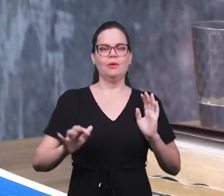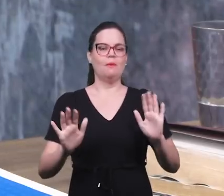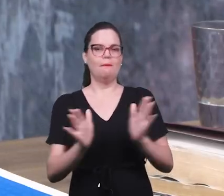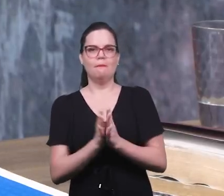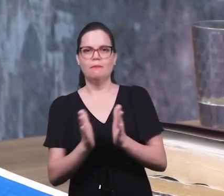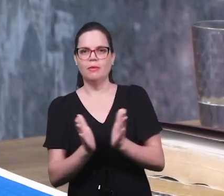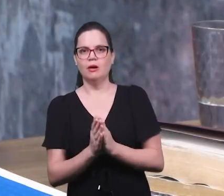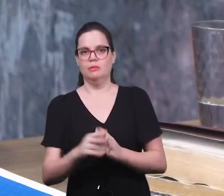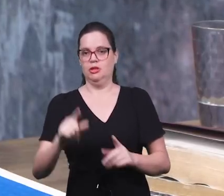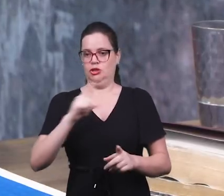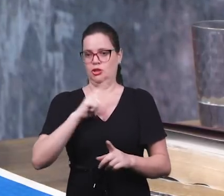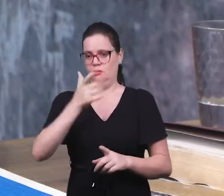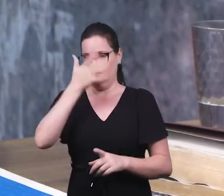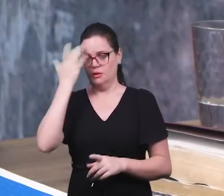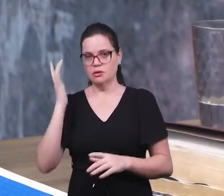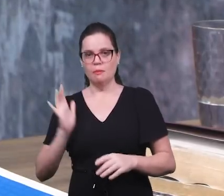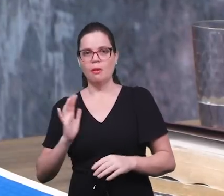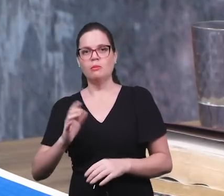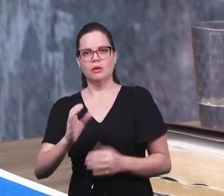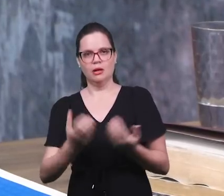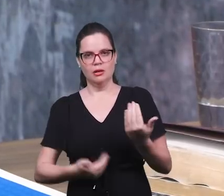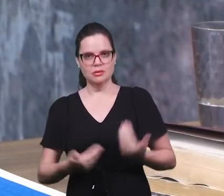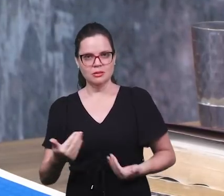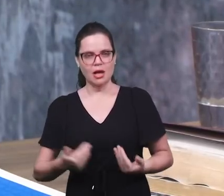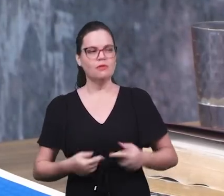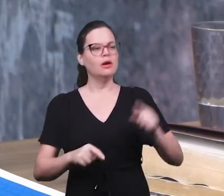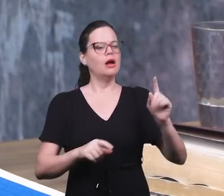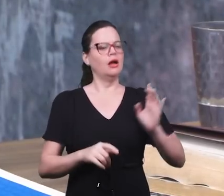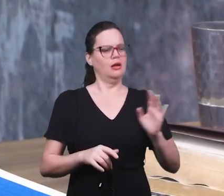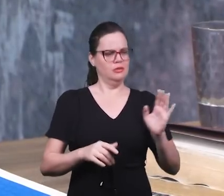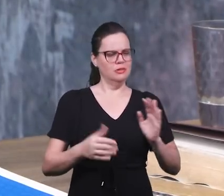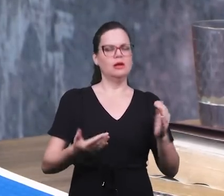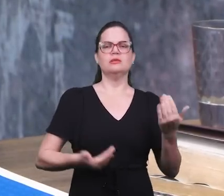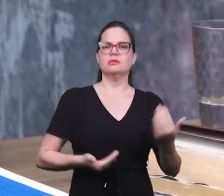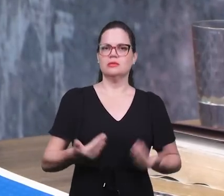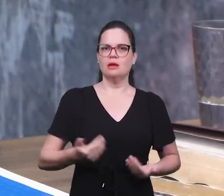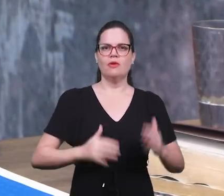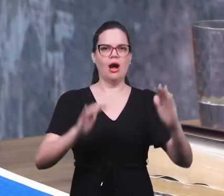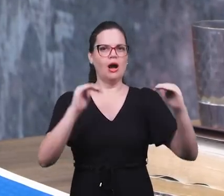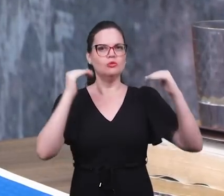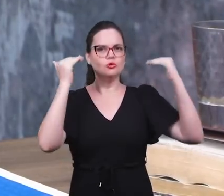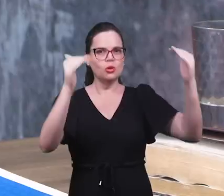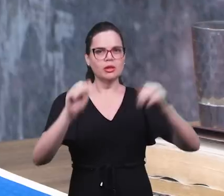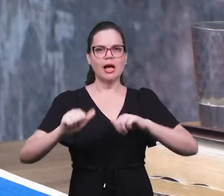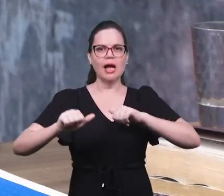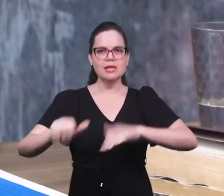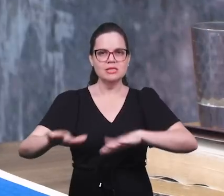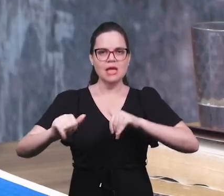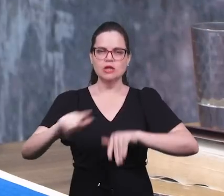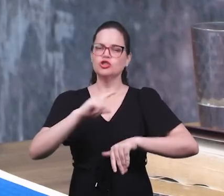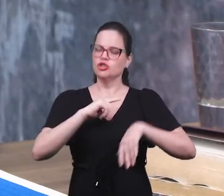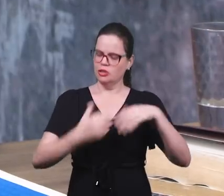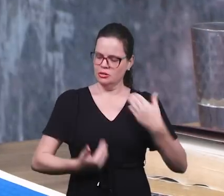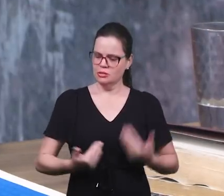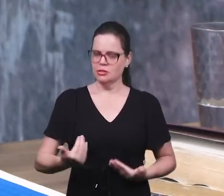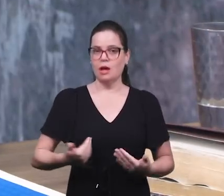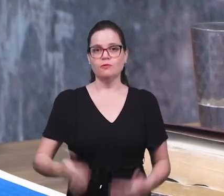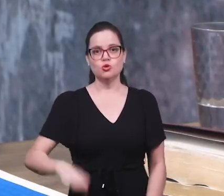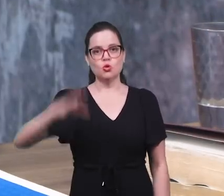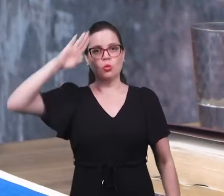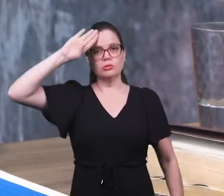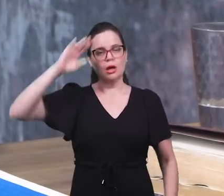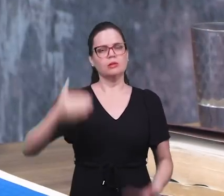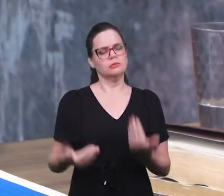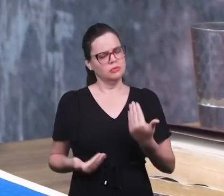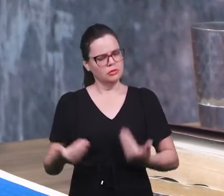simples que eram cristãos, pessoas poderosas que eram cristãos, havia autoridades. No exército romano, muito soldado cristão,